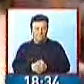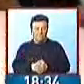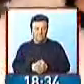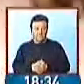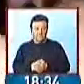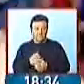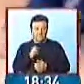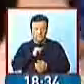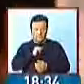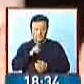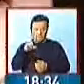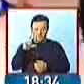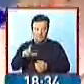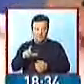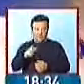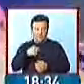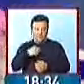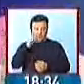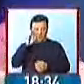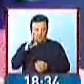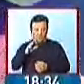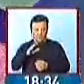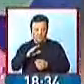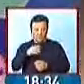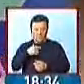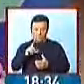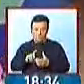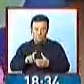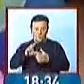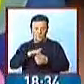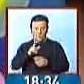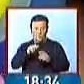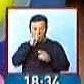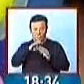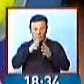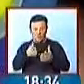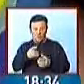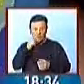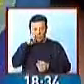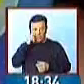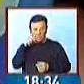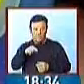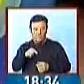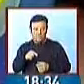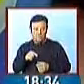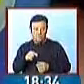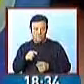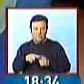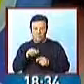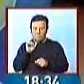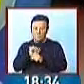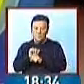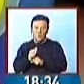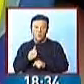vou levantar o nosso copo através do balão. Ou seja, reparem, onde é que ficou preso o